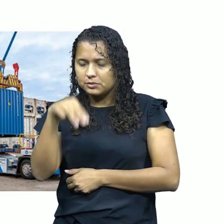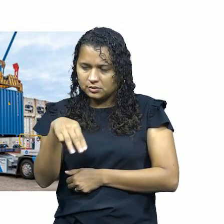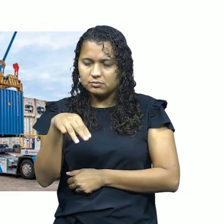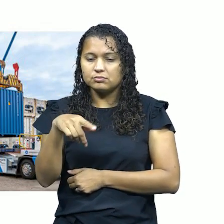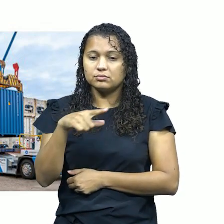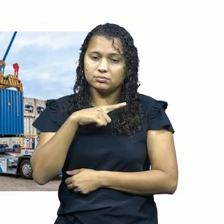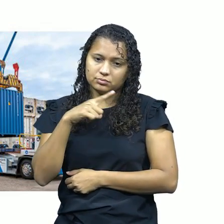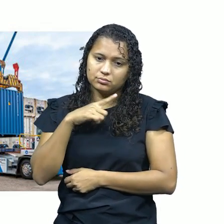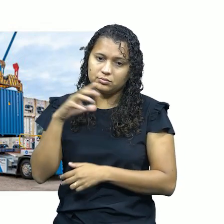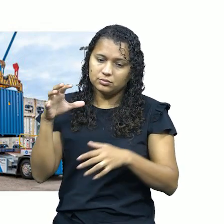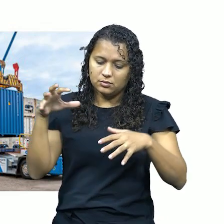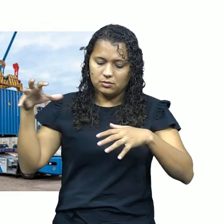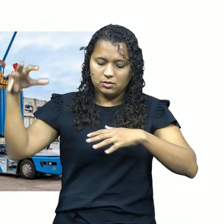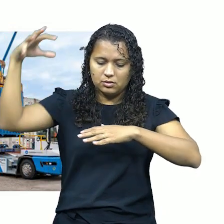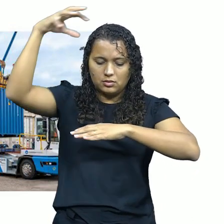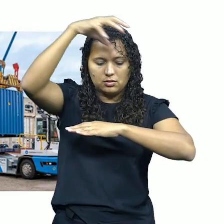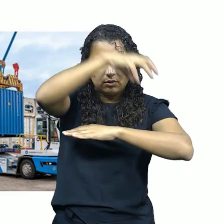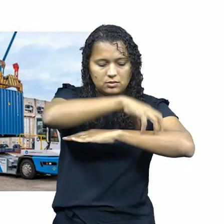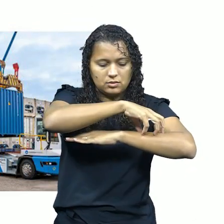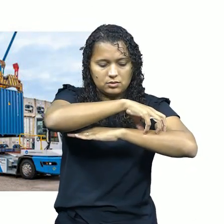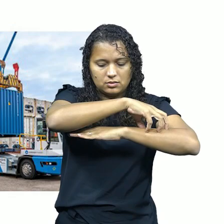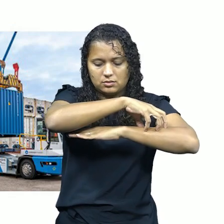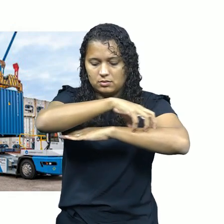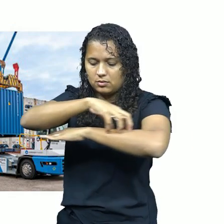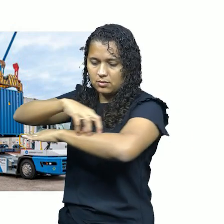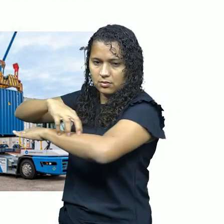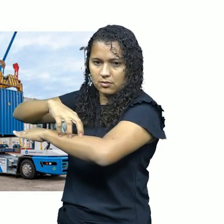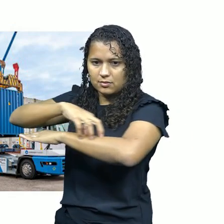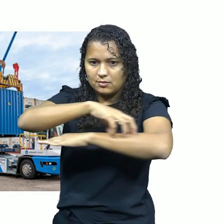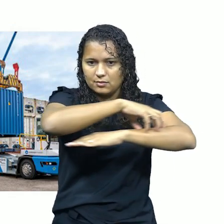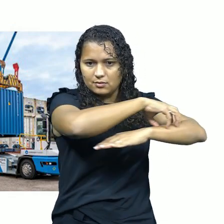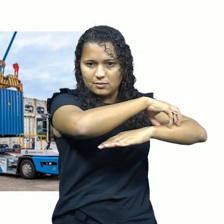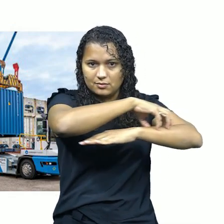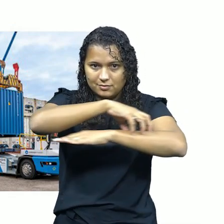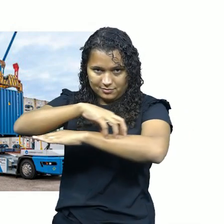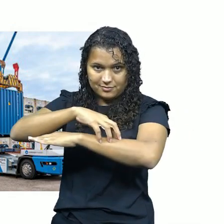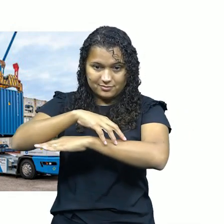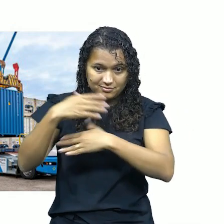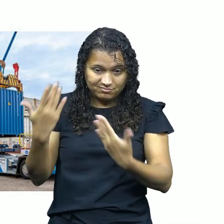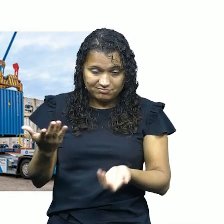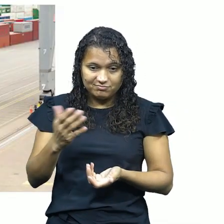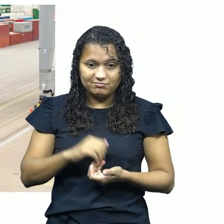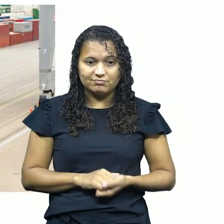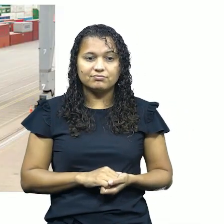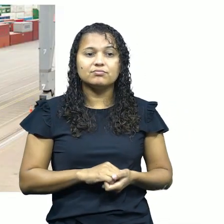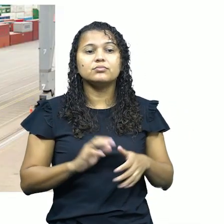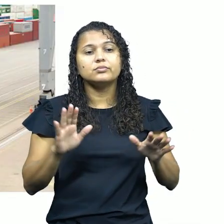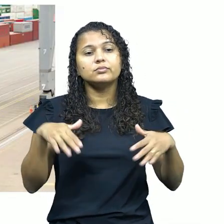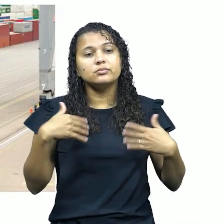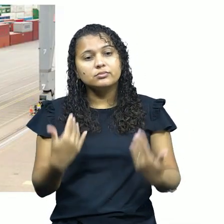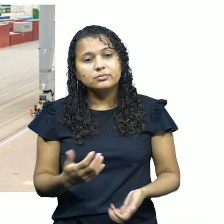gente costuma colocar o container em cima desse reboque para que ele faça esse translado.